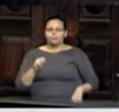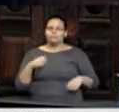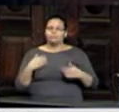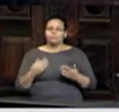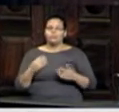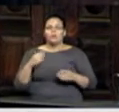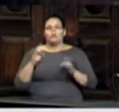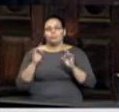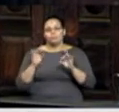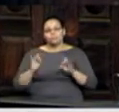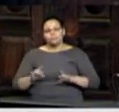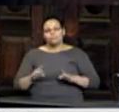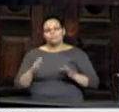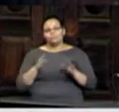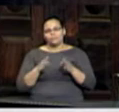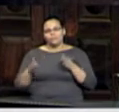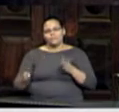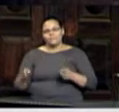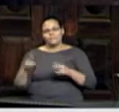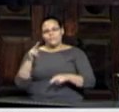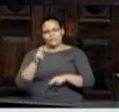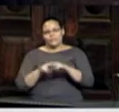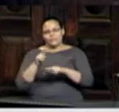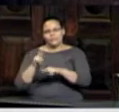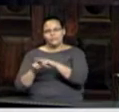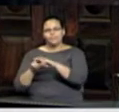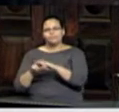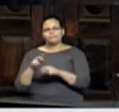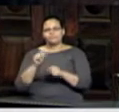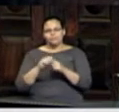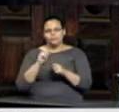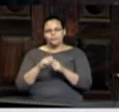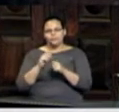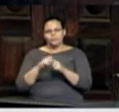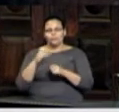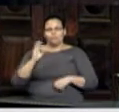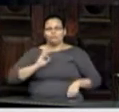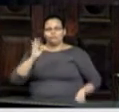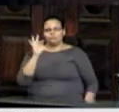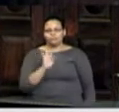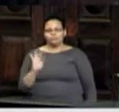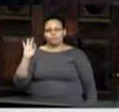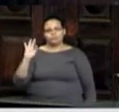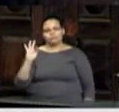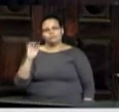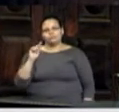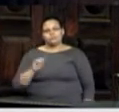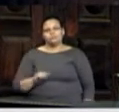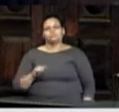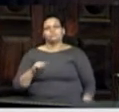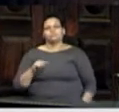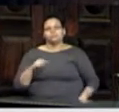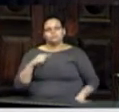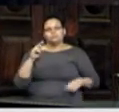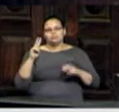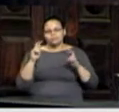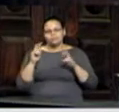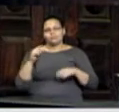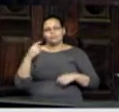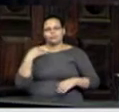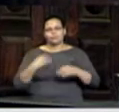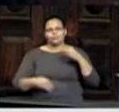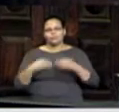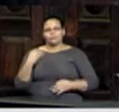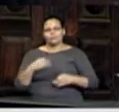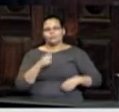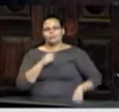o cumprimento dos mandatos de prisão feitos hoje pela Polícia Federal reforçam a tese que a Justiça